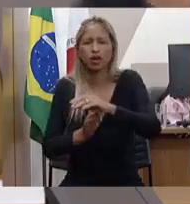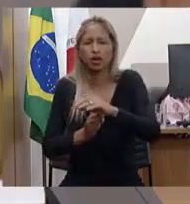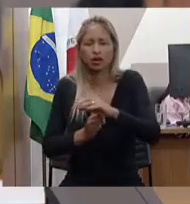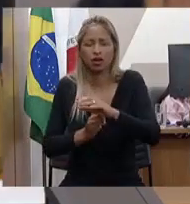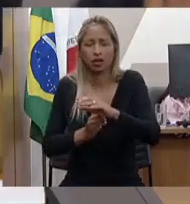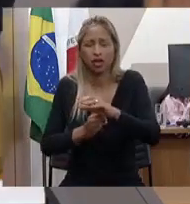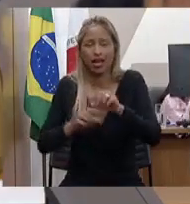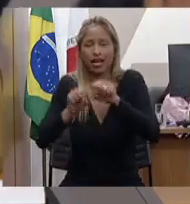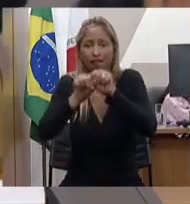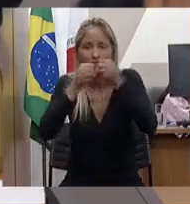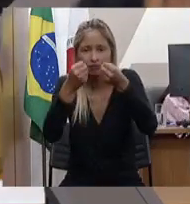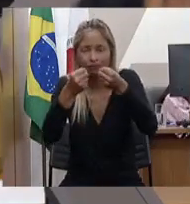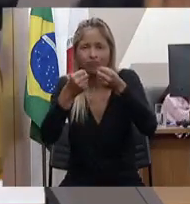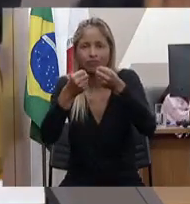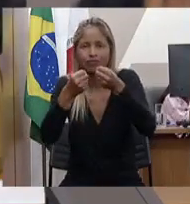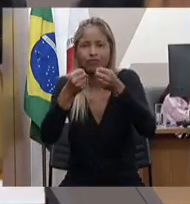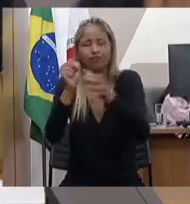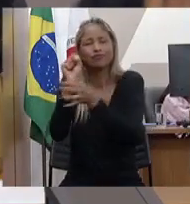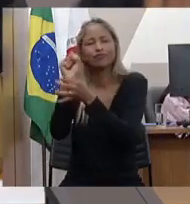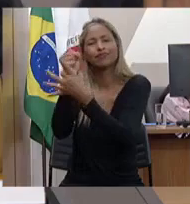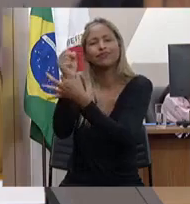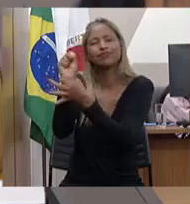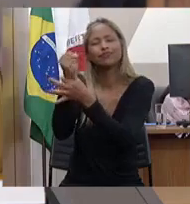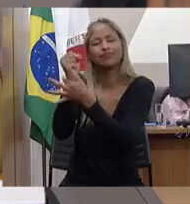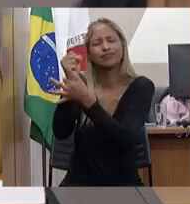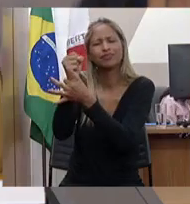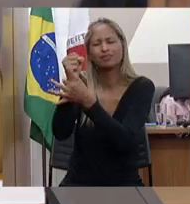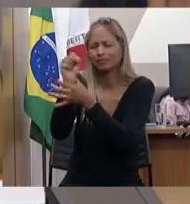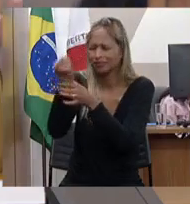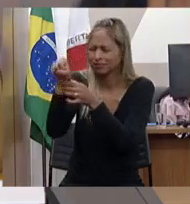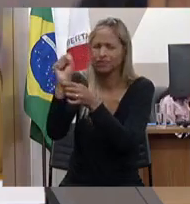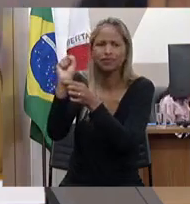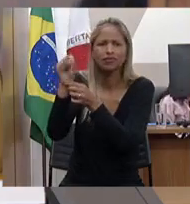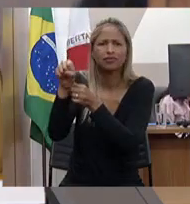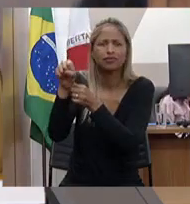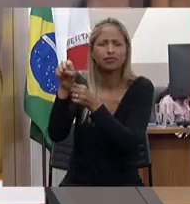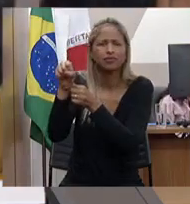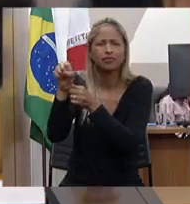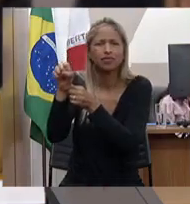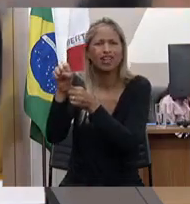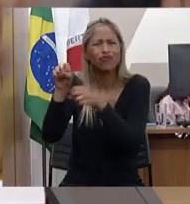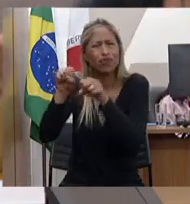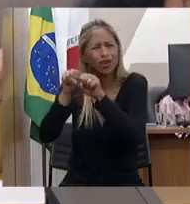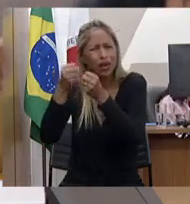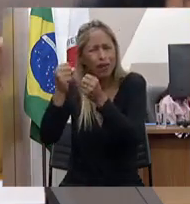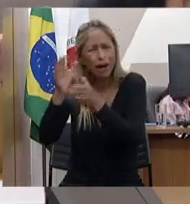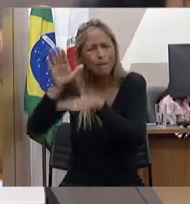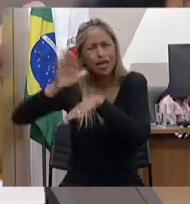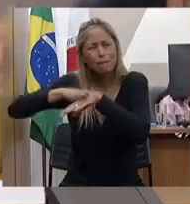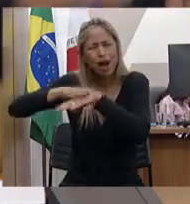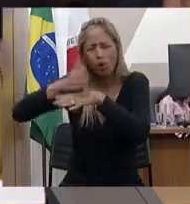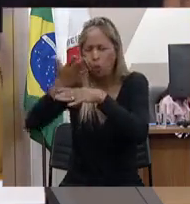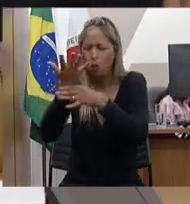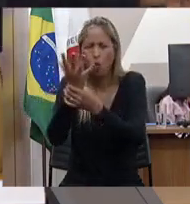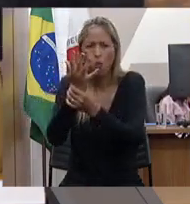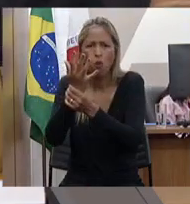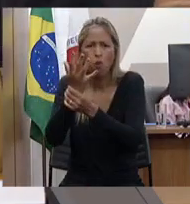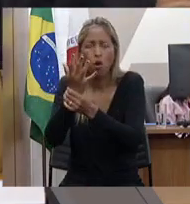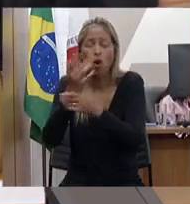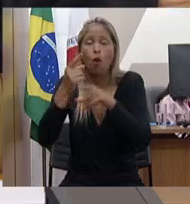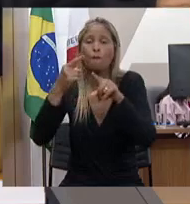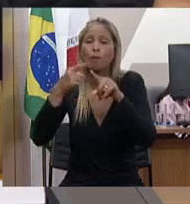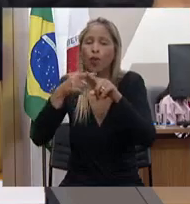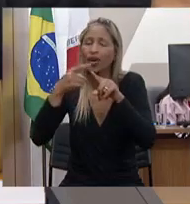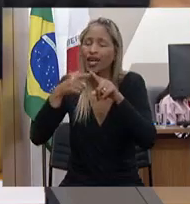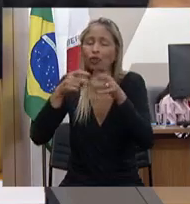fratura é fratura no punho a gente porque se eu vou trabalhar porque que eu vou fraturar minha mão né É porque tem uma máquina